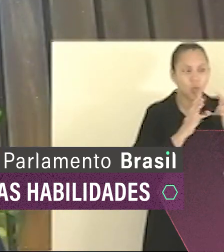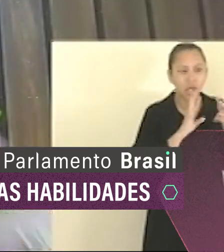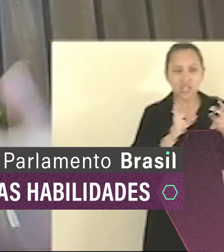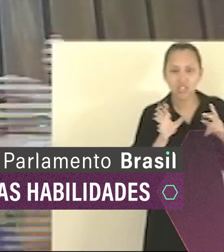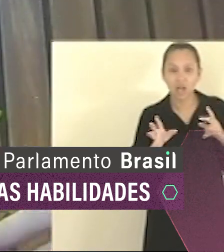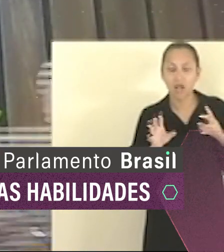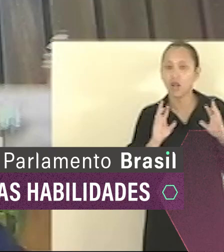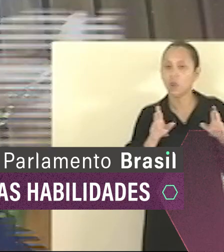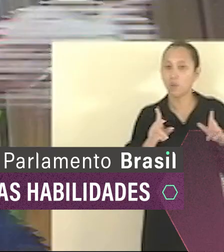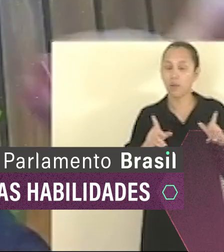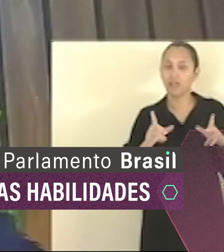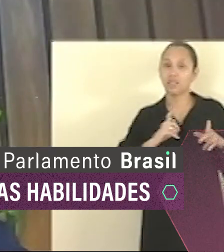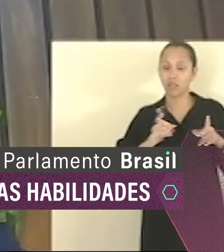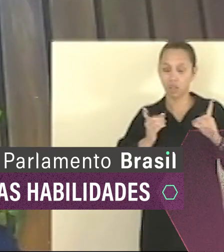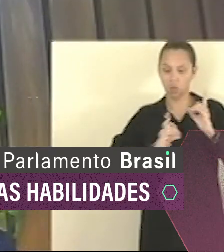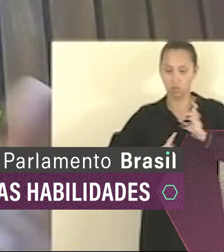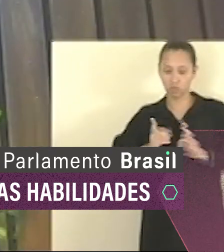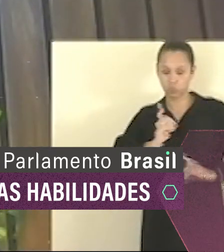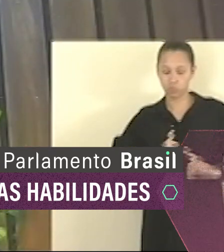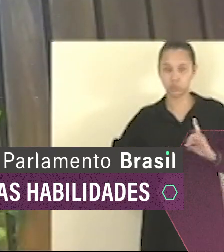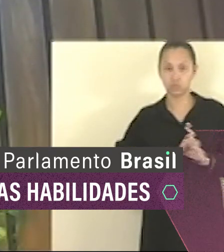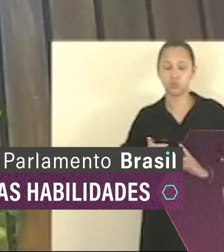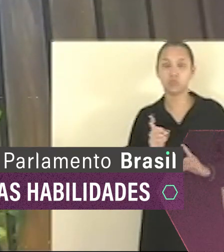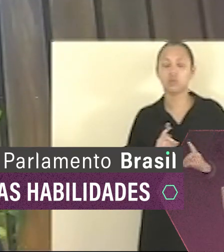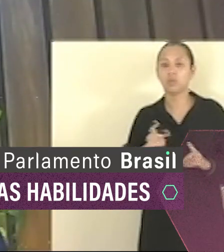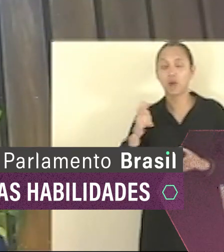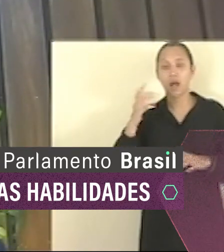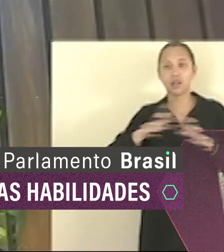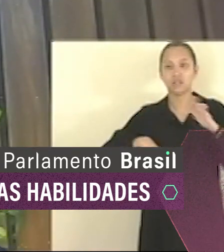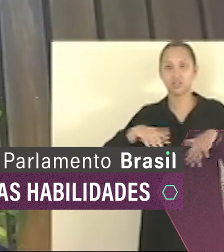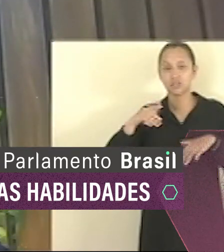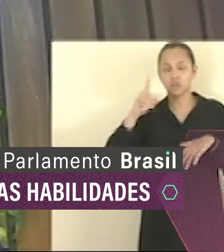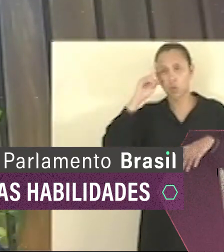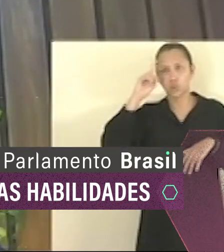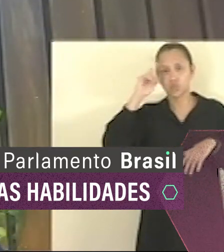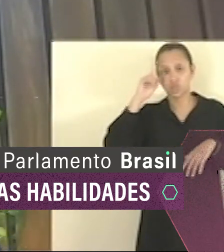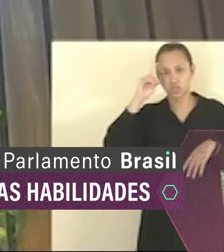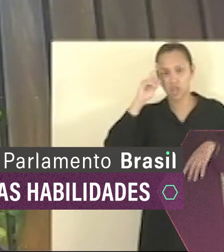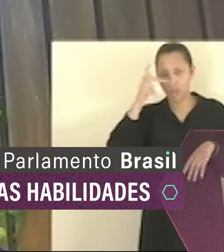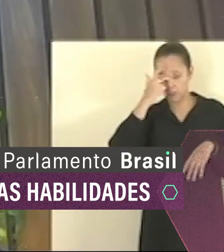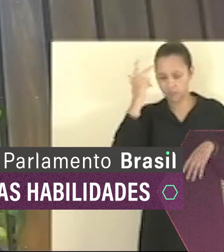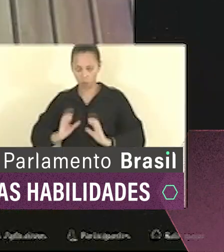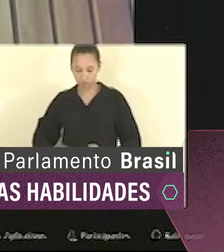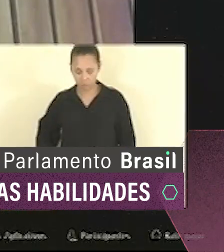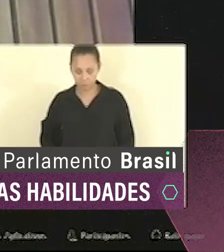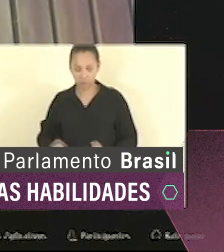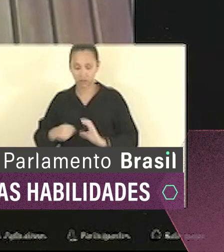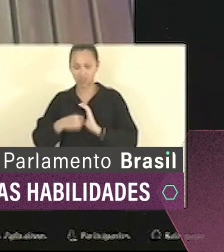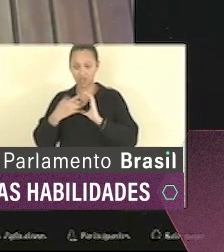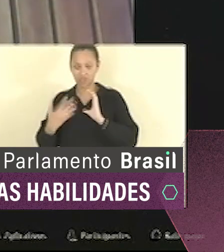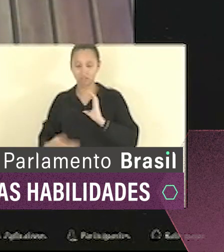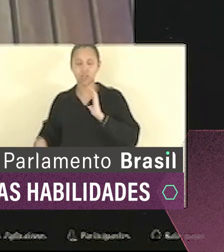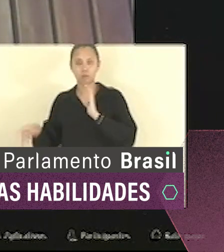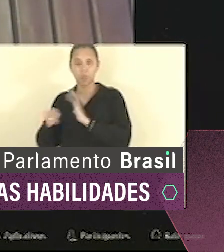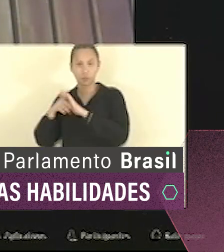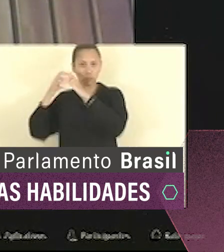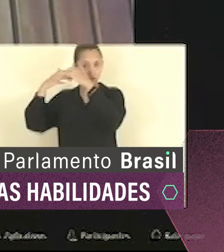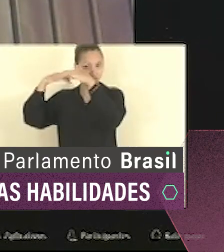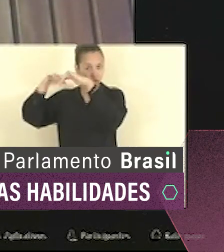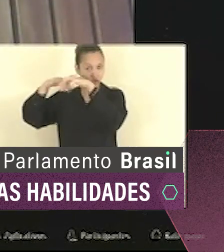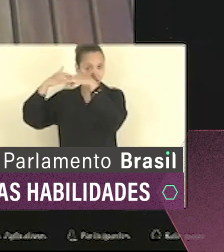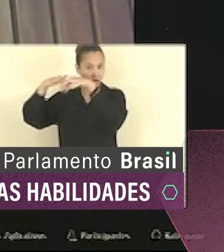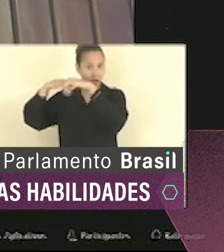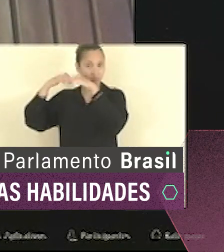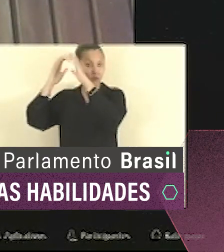depressivo que leva superdotados a se perguntarem diariamente quem eu sou. A convidada também destacou